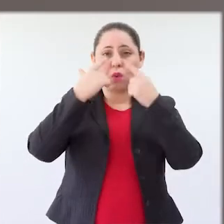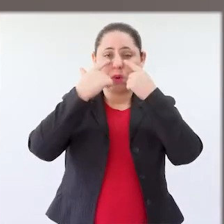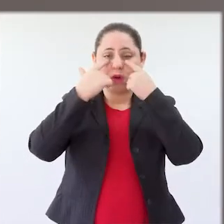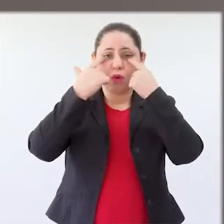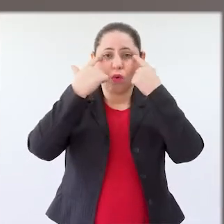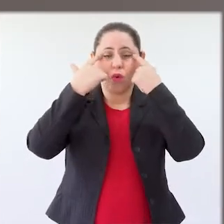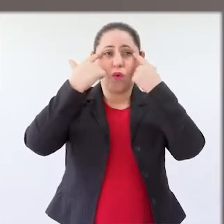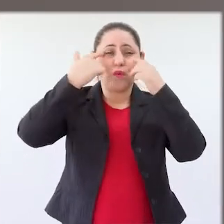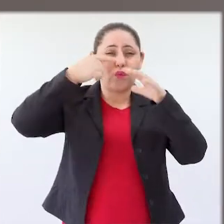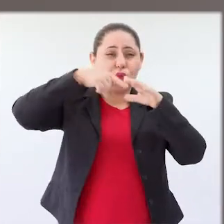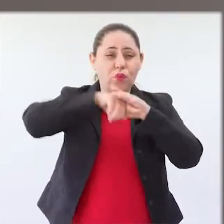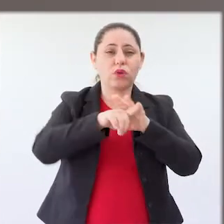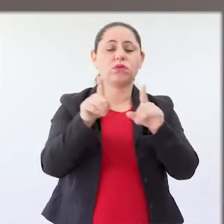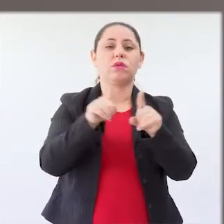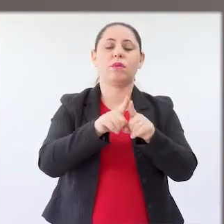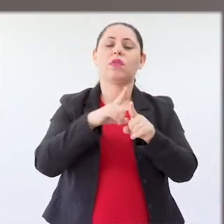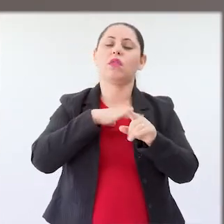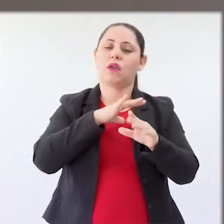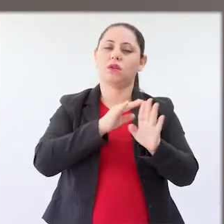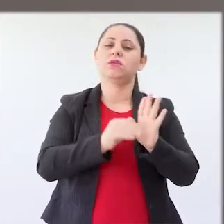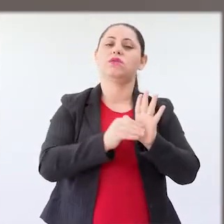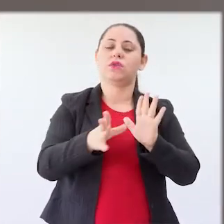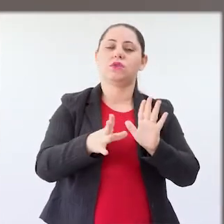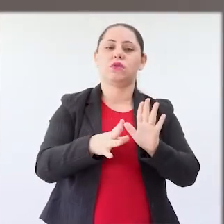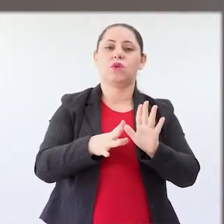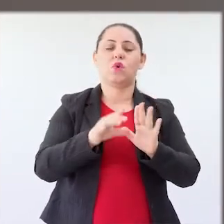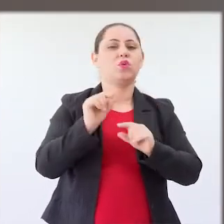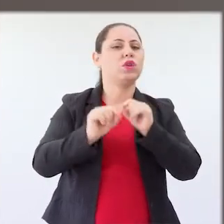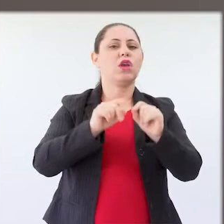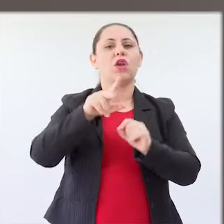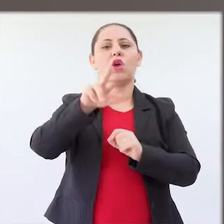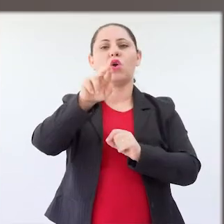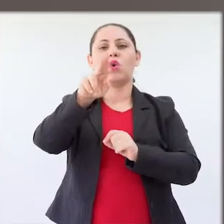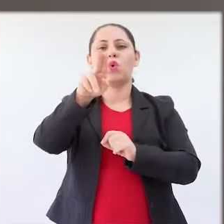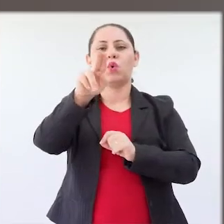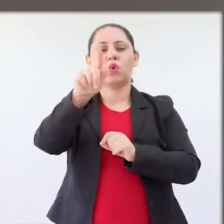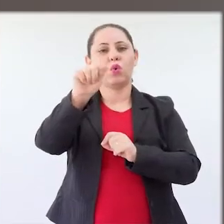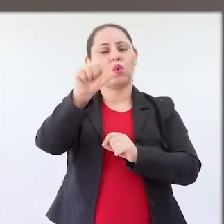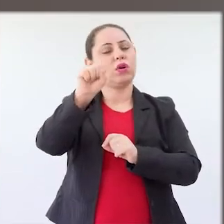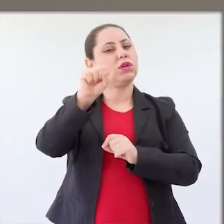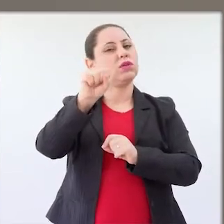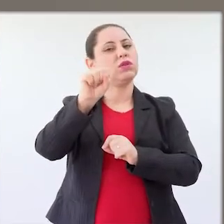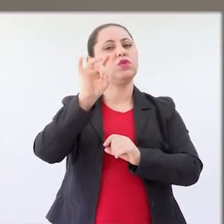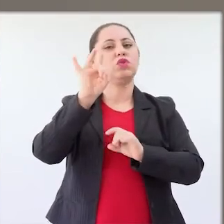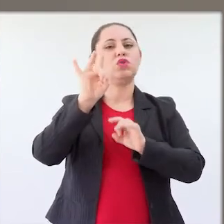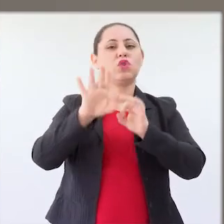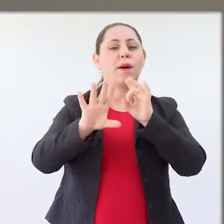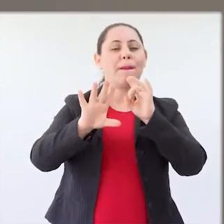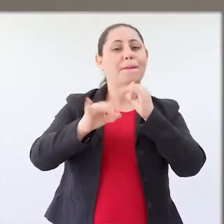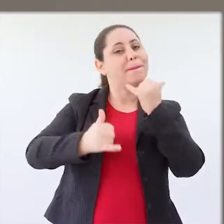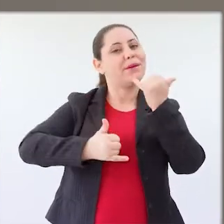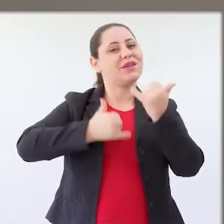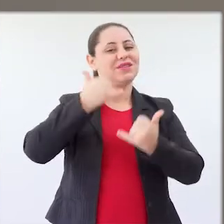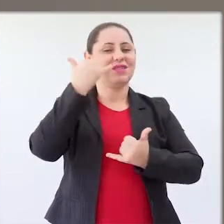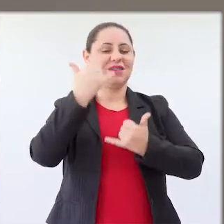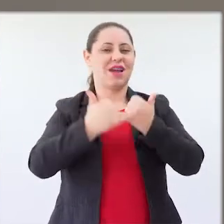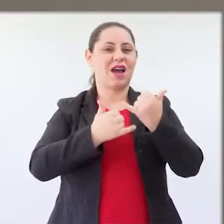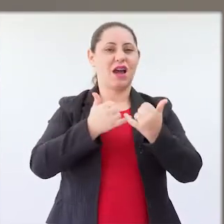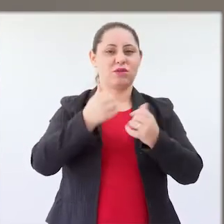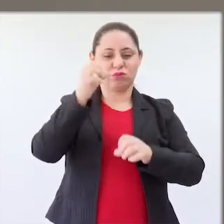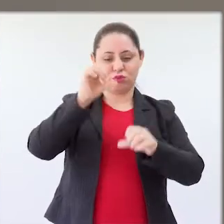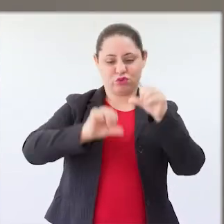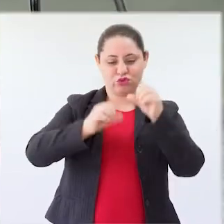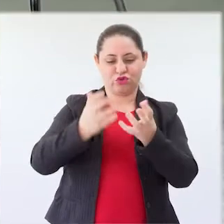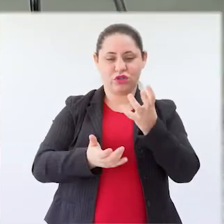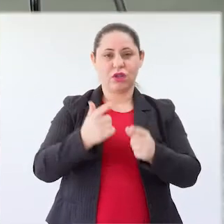que têm olheiras muito profunda, também tem algumas indicações. Ruga, especificamente, aí a gente consegue brincar com